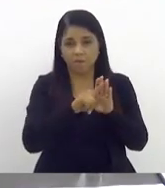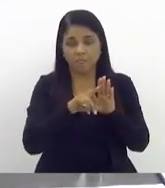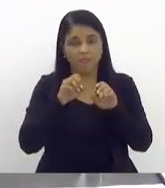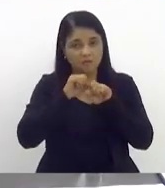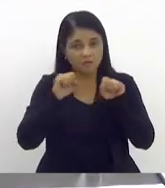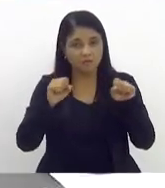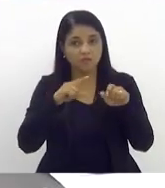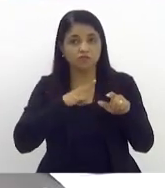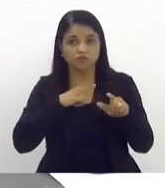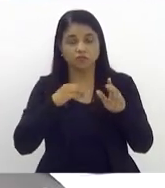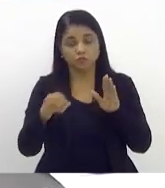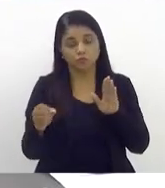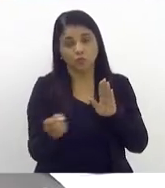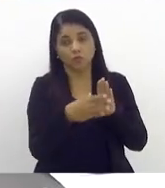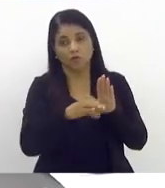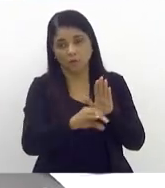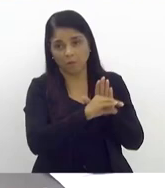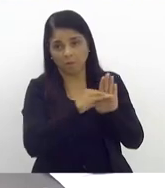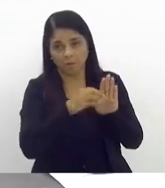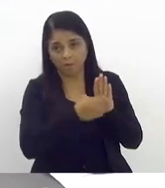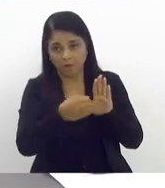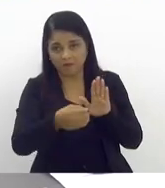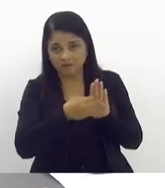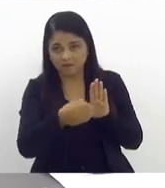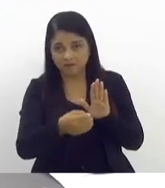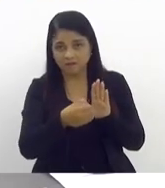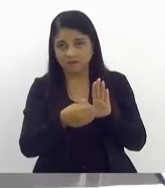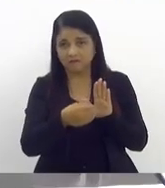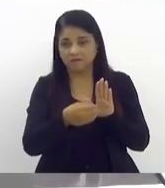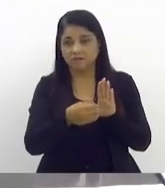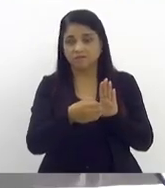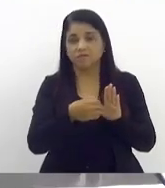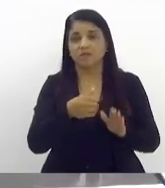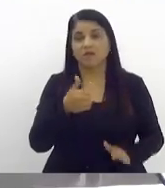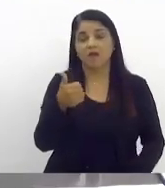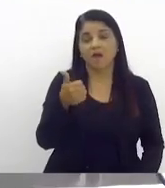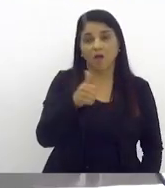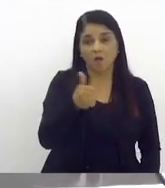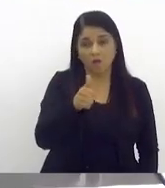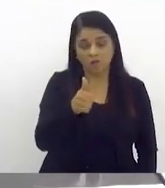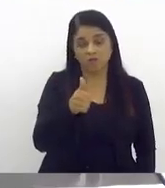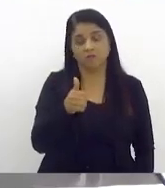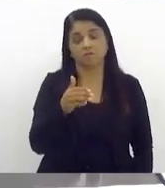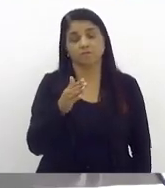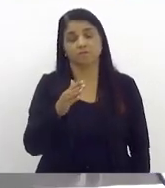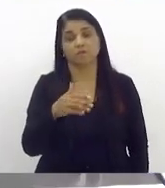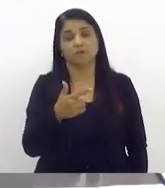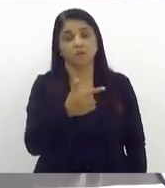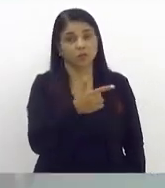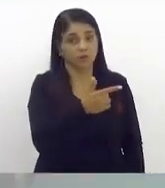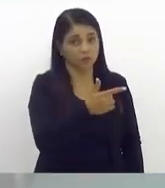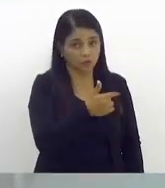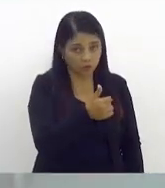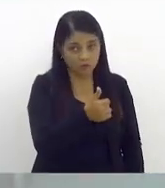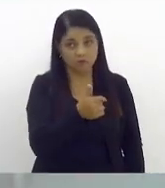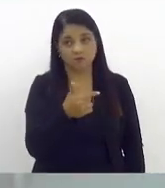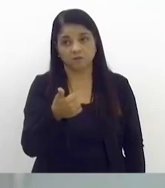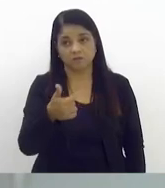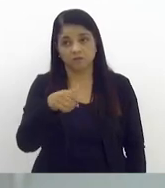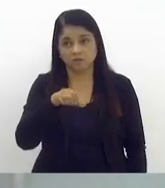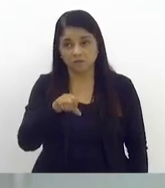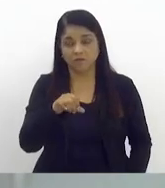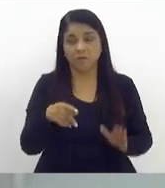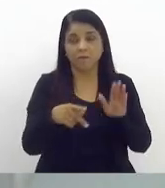tinha um novo parecer seu pela anexação. Ao 11-12-19. Exatamente. Então, porque é o projeto do Canela